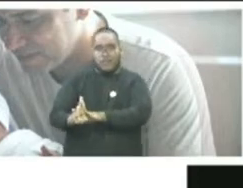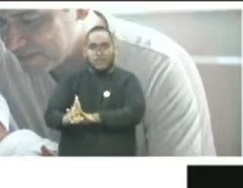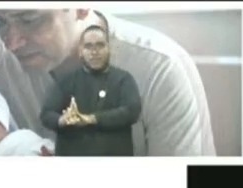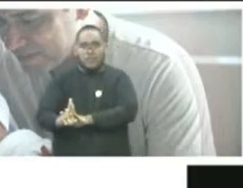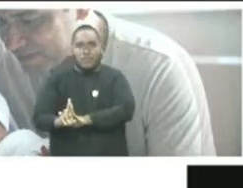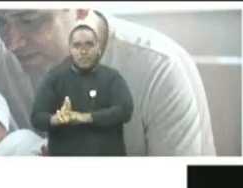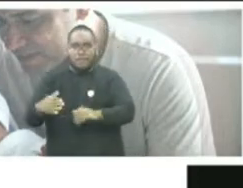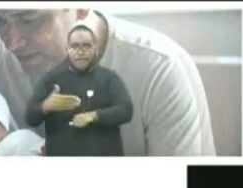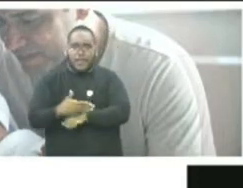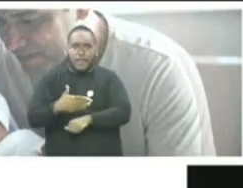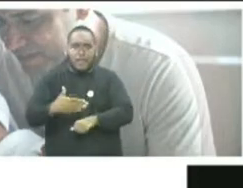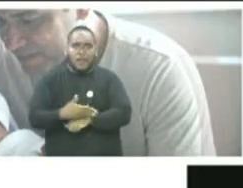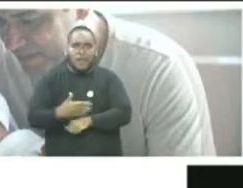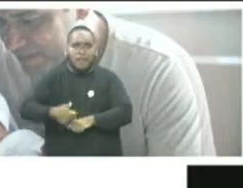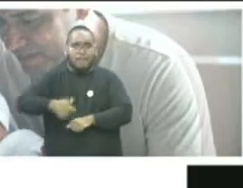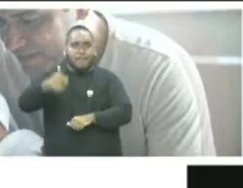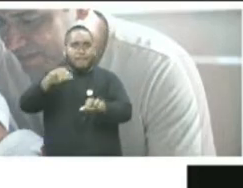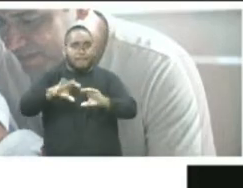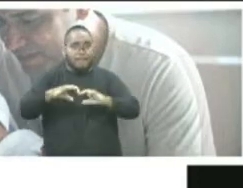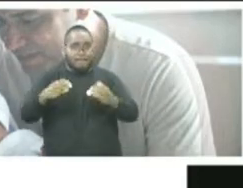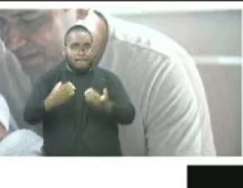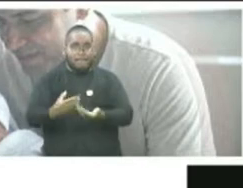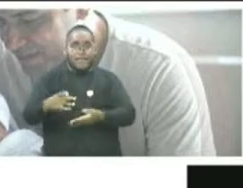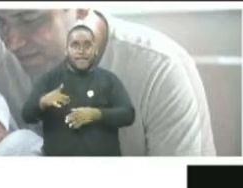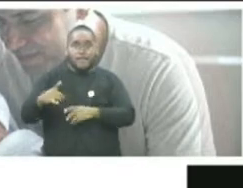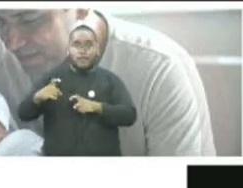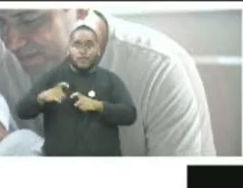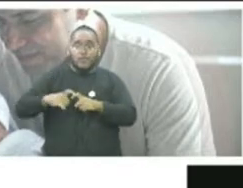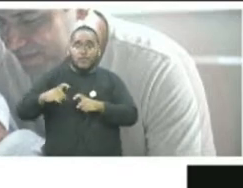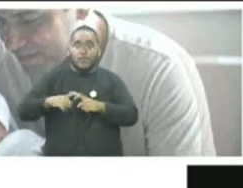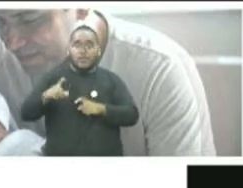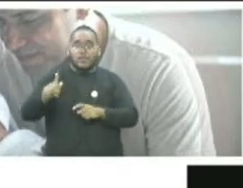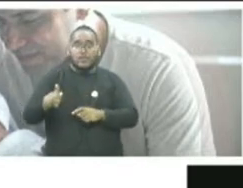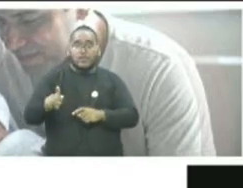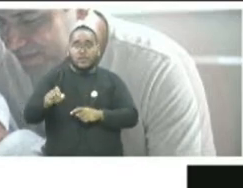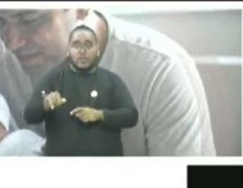doutora Geise Lima esteve em Trieste,